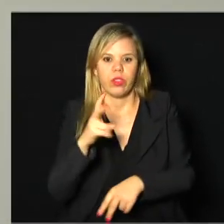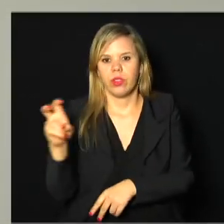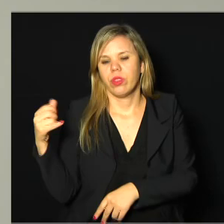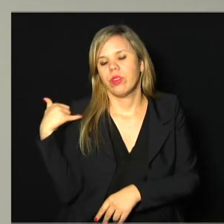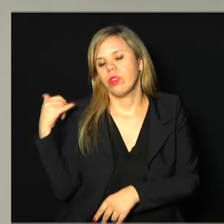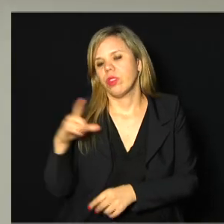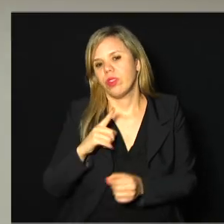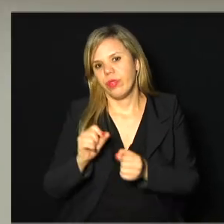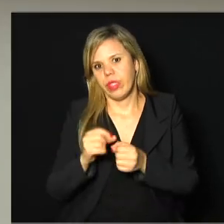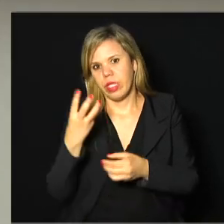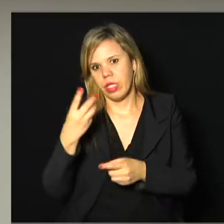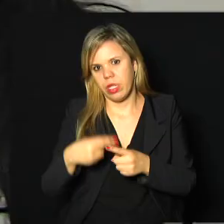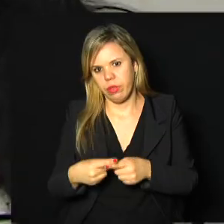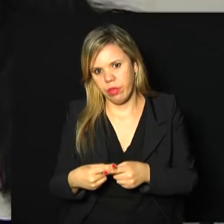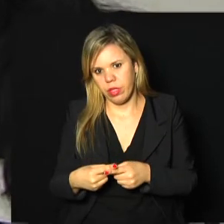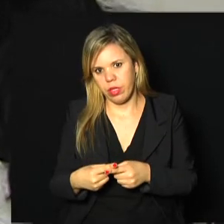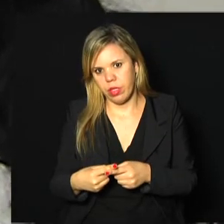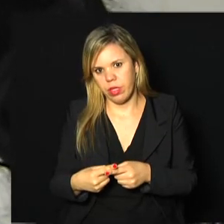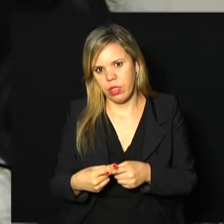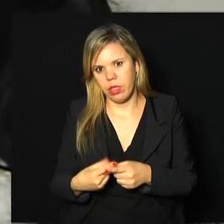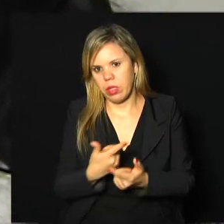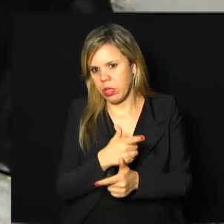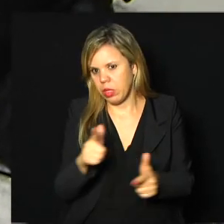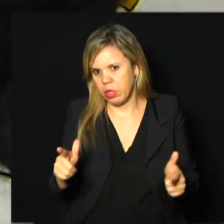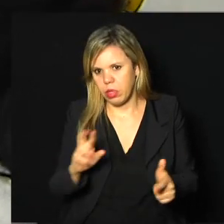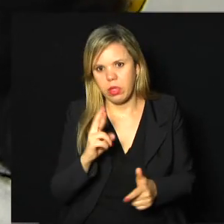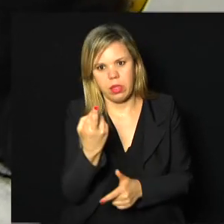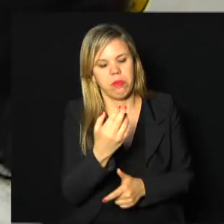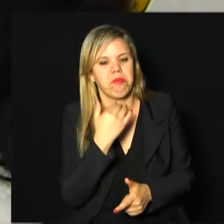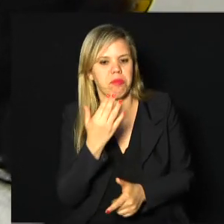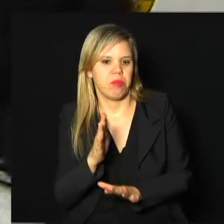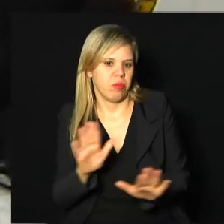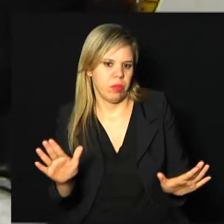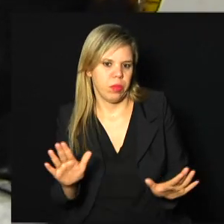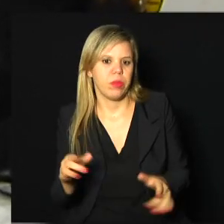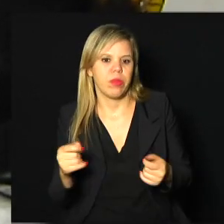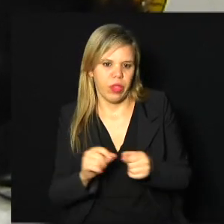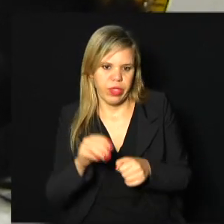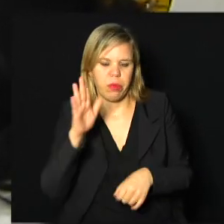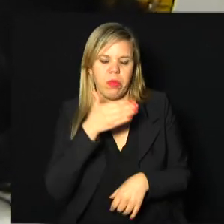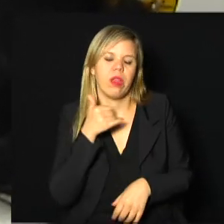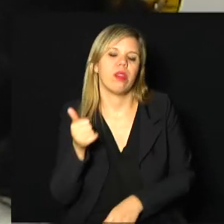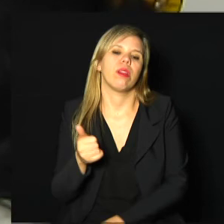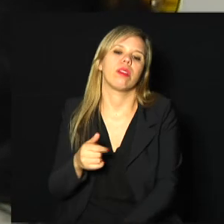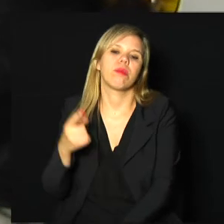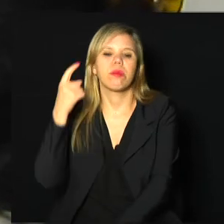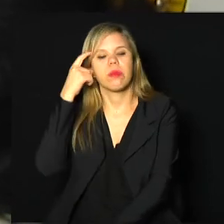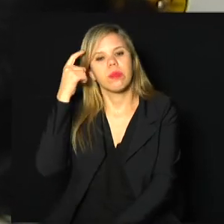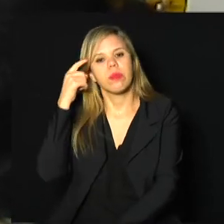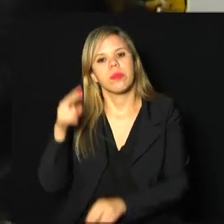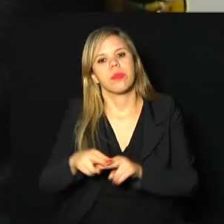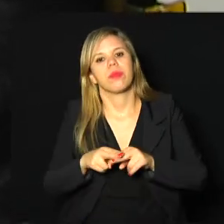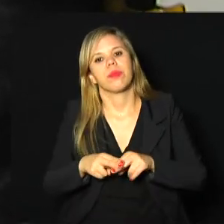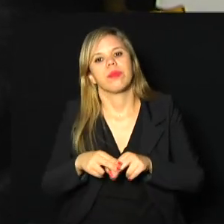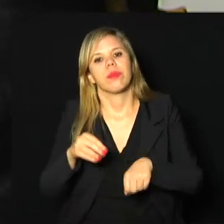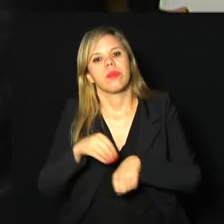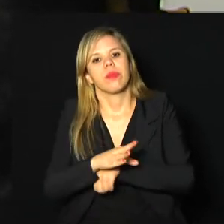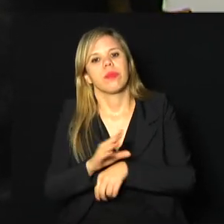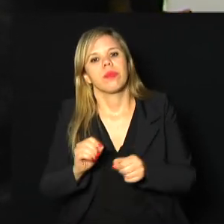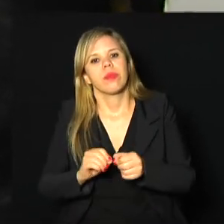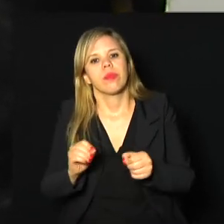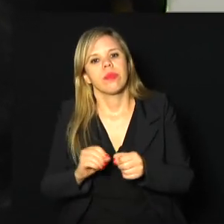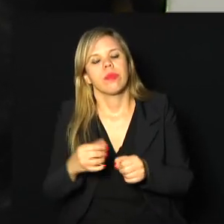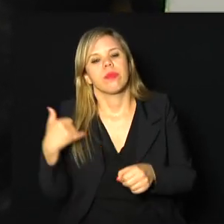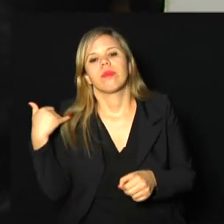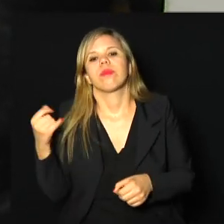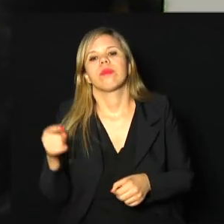depois de 15 anos eu tenho que fazer 3, porque a resposta já não é tão boa. E quando a gente pensa, então, por isso que é indicado